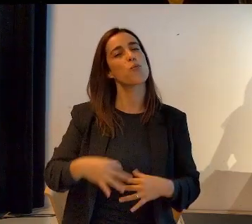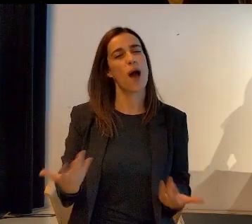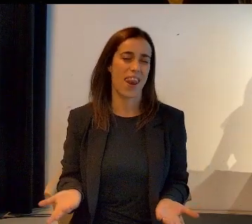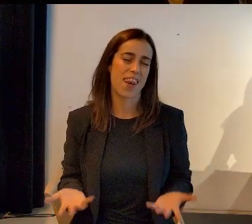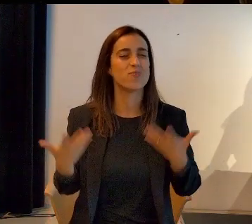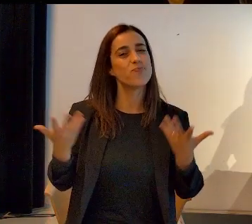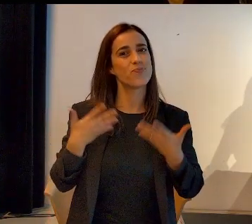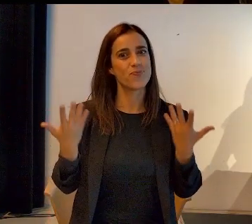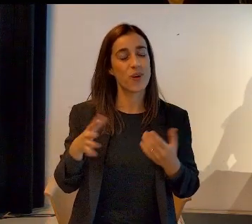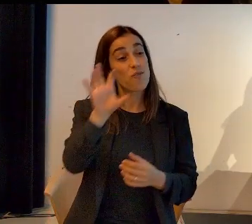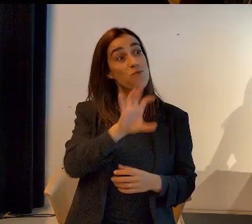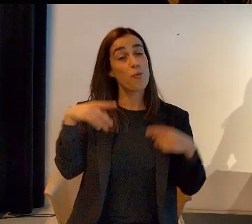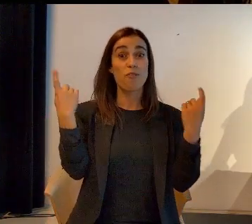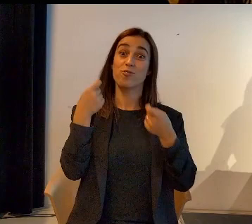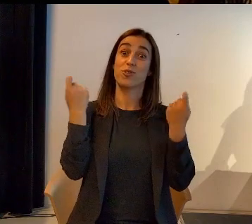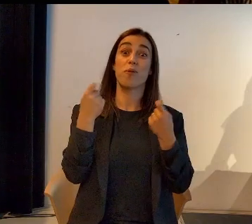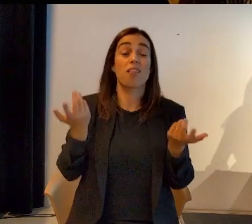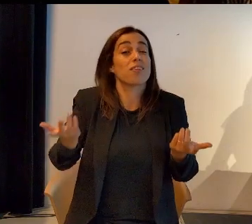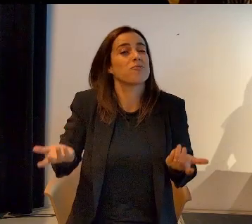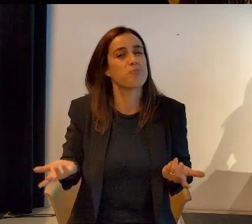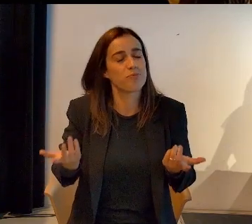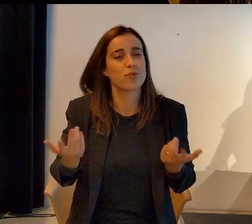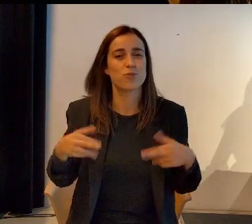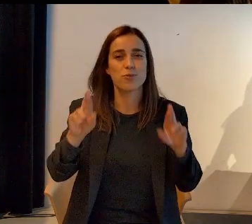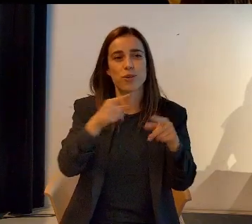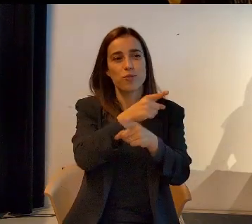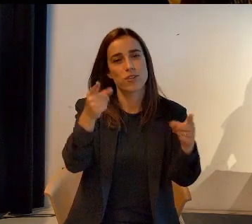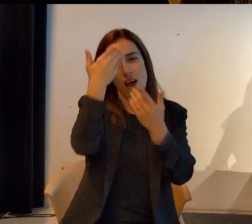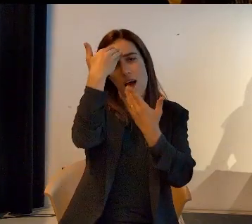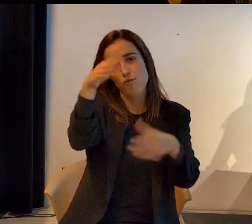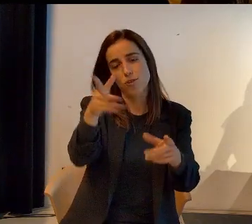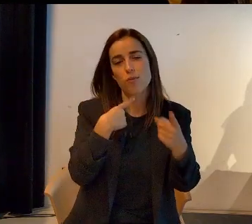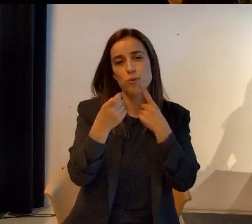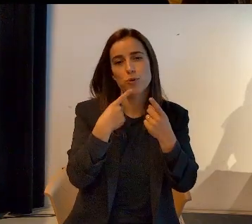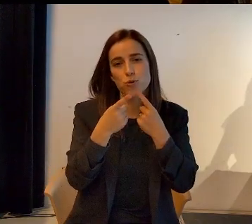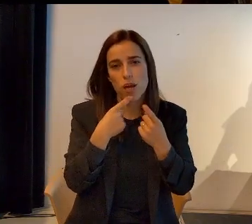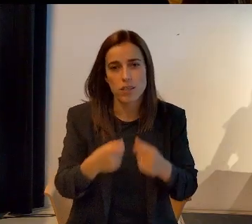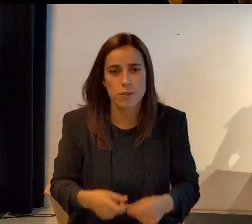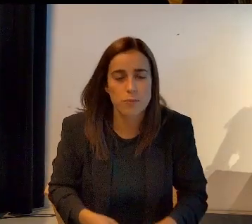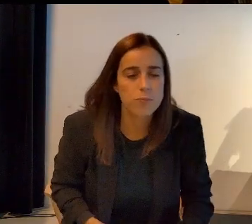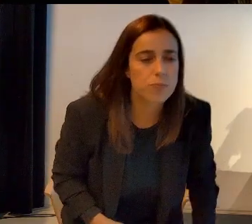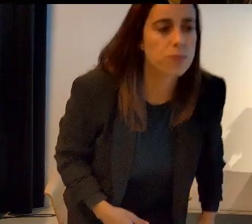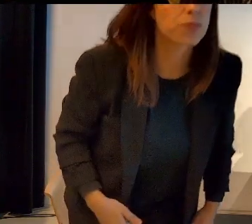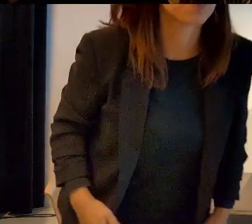de uma forma festivaleira, portanto espero e agradeço que estejam à vontade para colocar quaisquer questões.